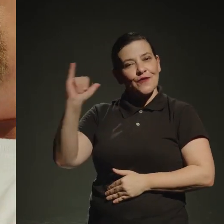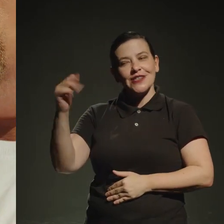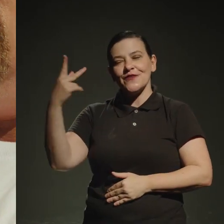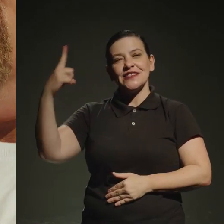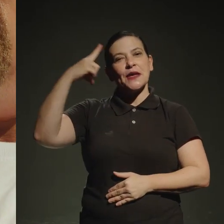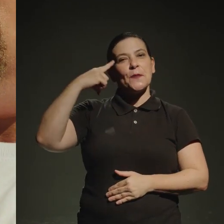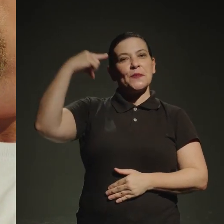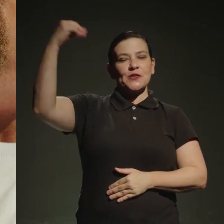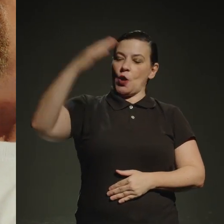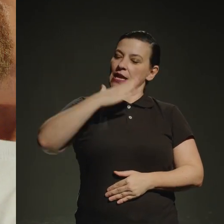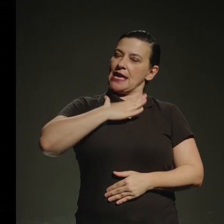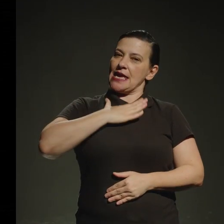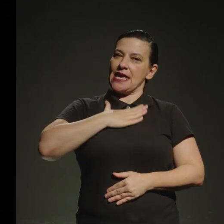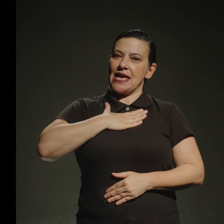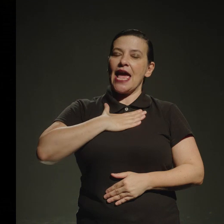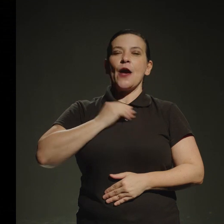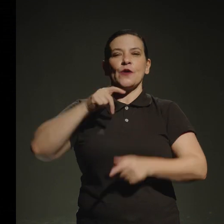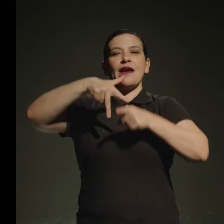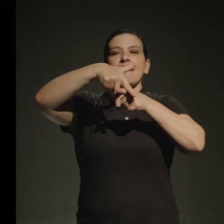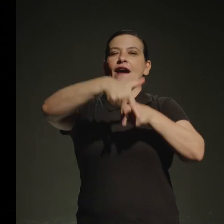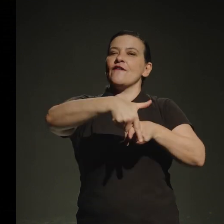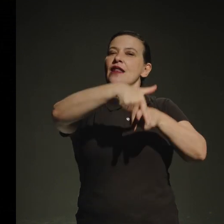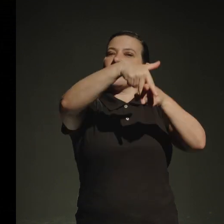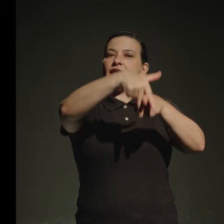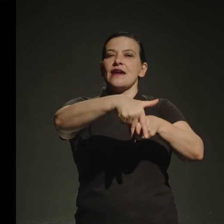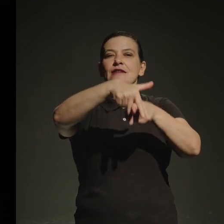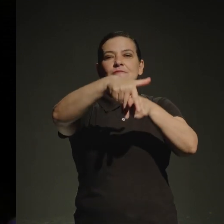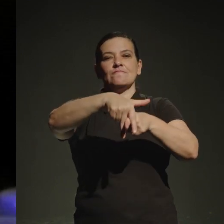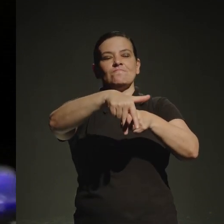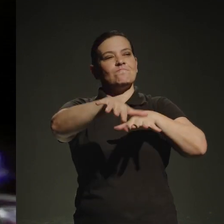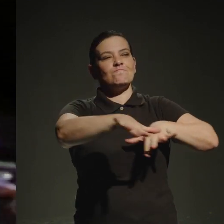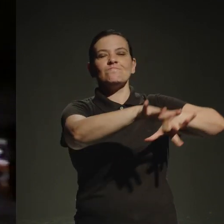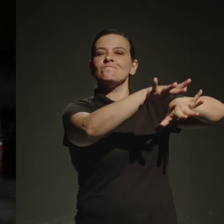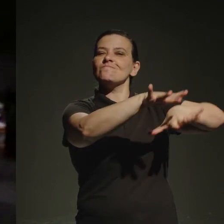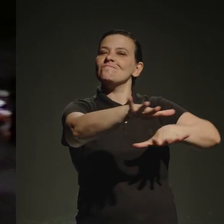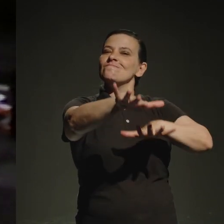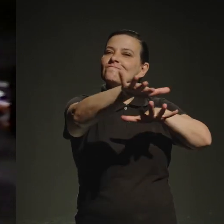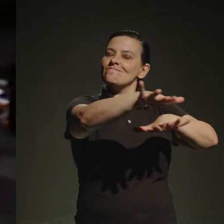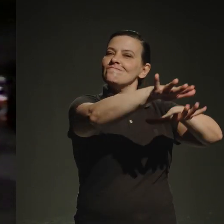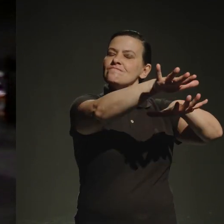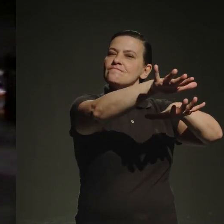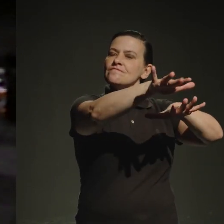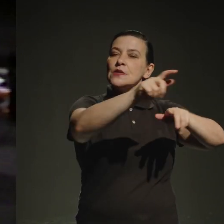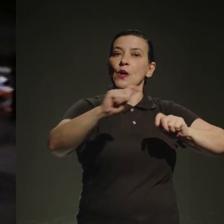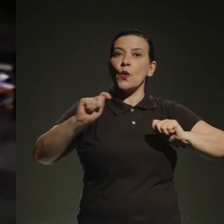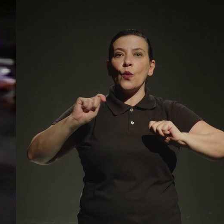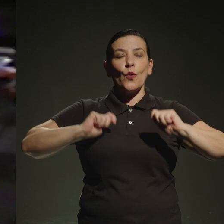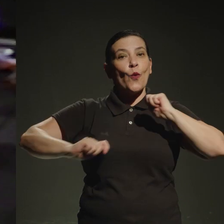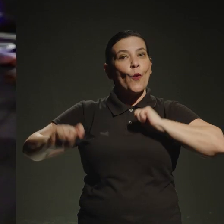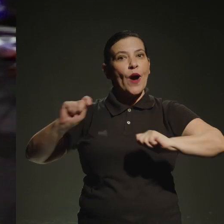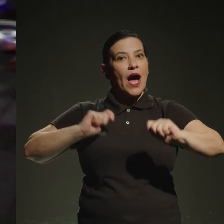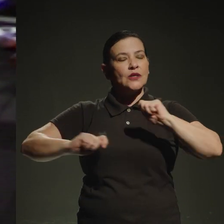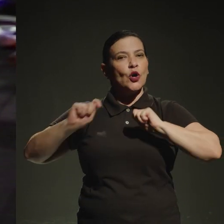a vosso serviço. Quixote apoia um dos joelhos no chão e abaixa a cabeça. Ele permanece